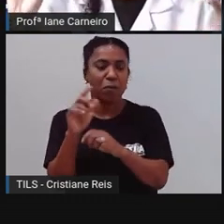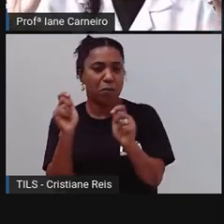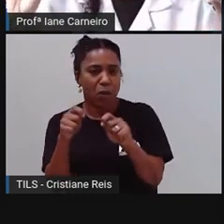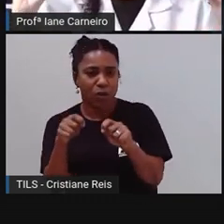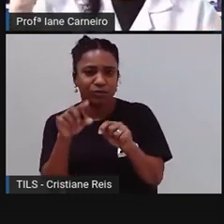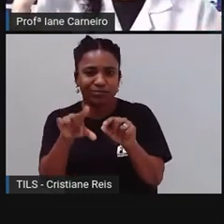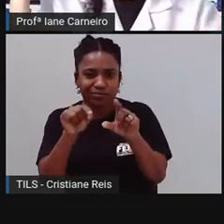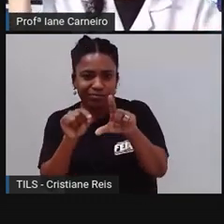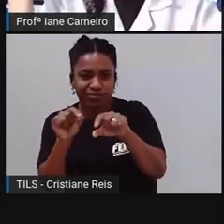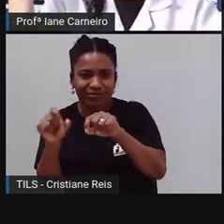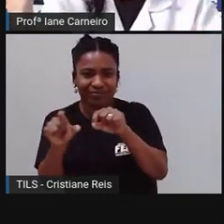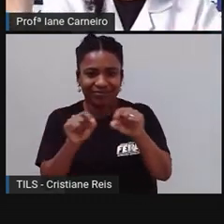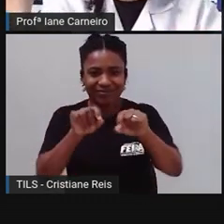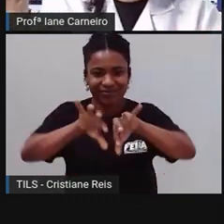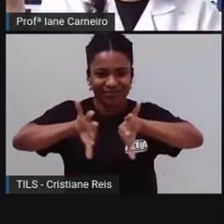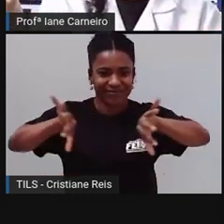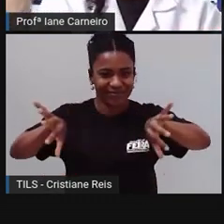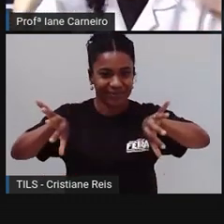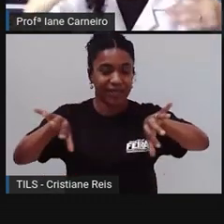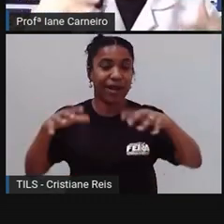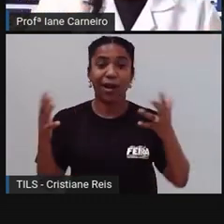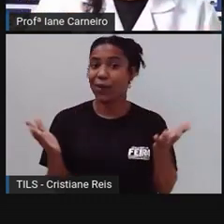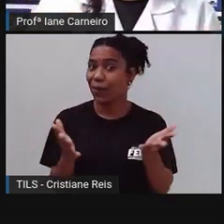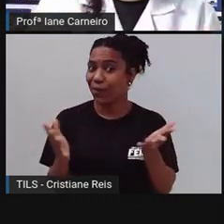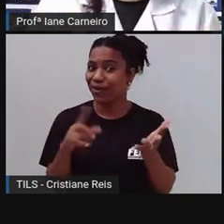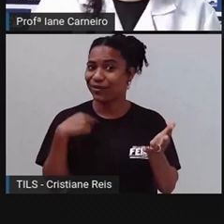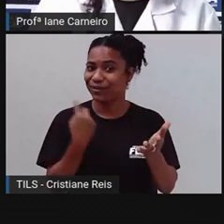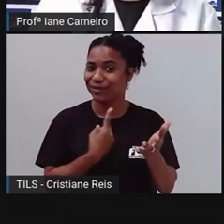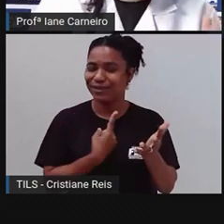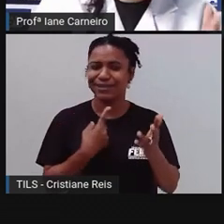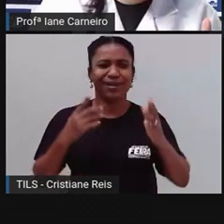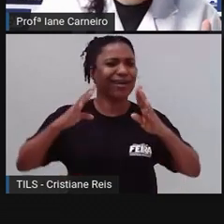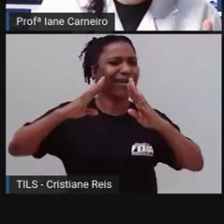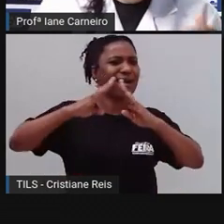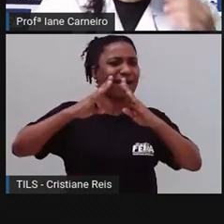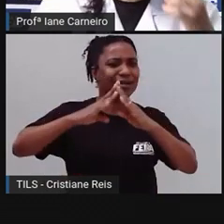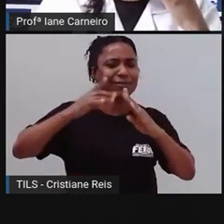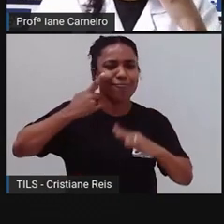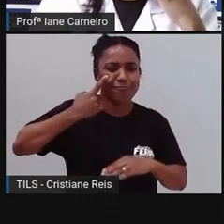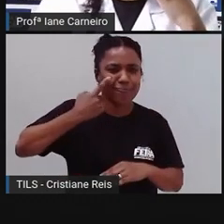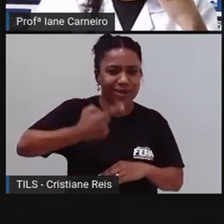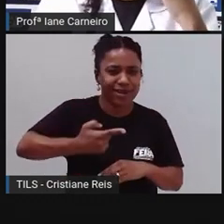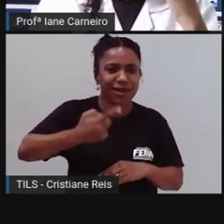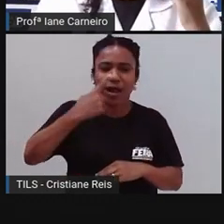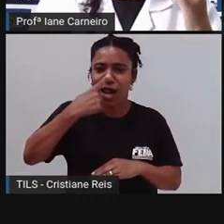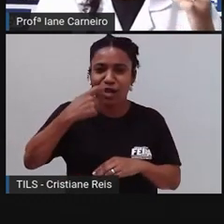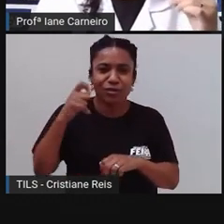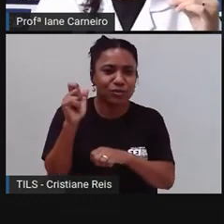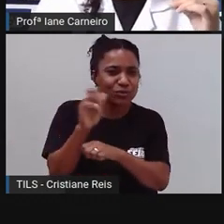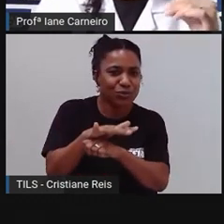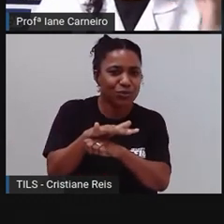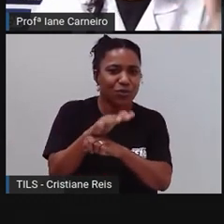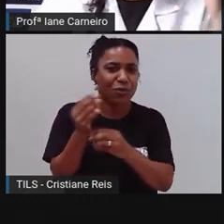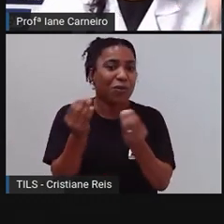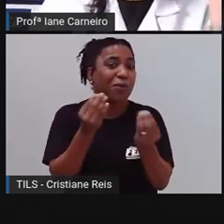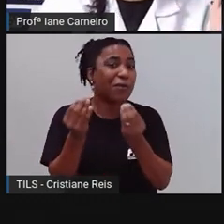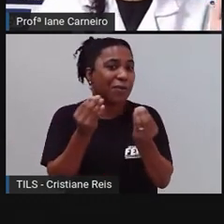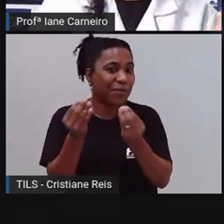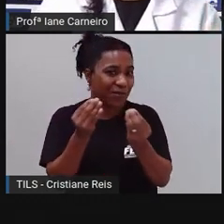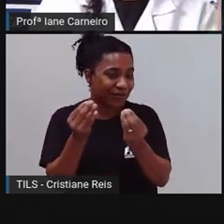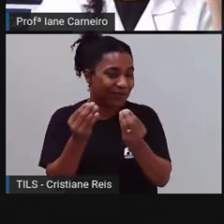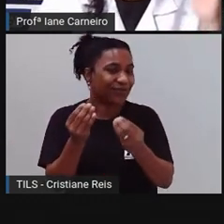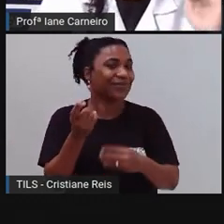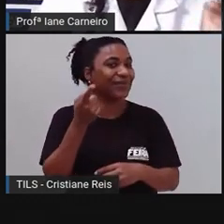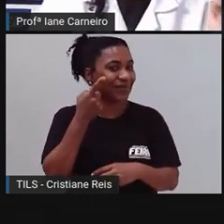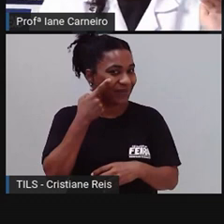agora a gente vai pensar nesse lixo, né, na nossa casa, tá bom? E aí, ó, a Pro vai retomar com